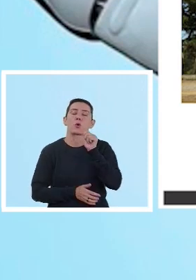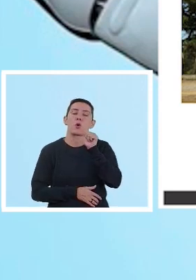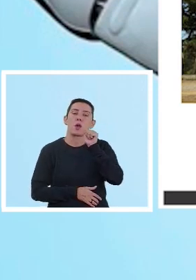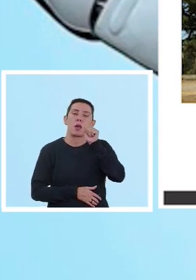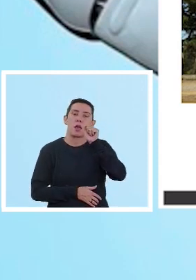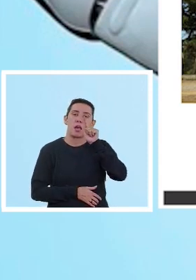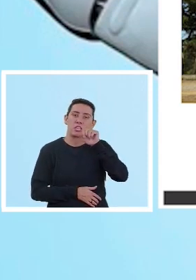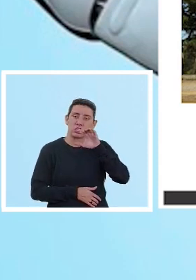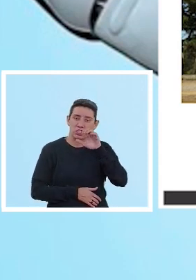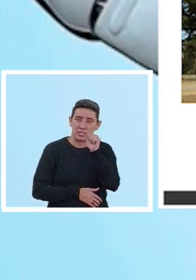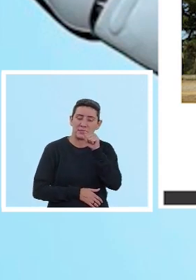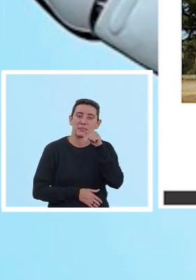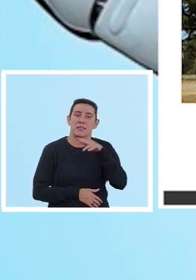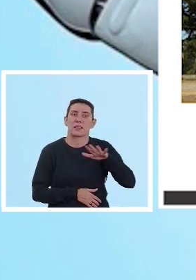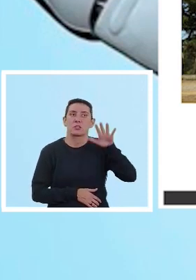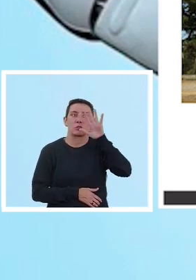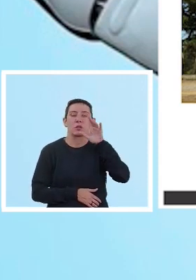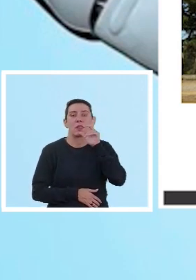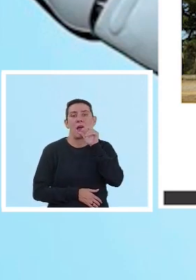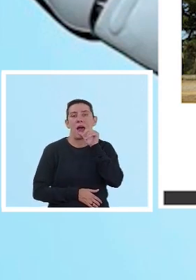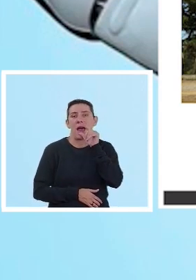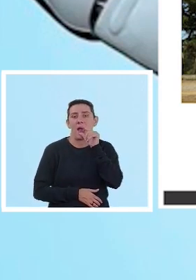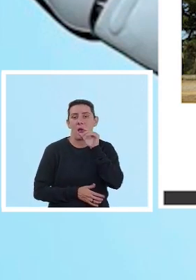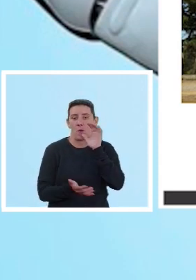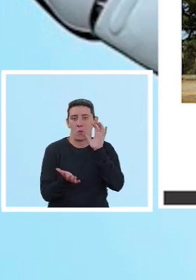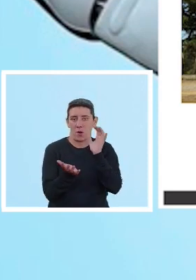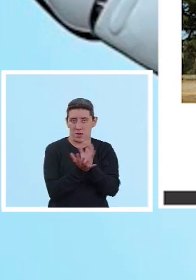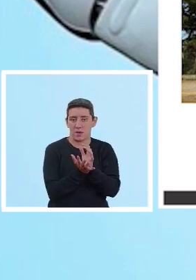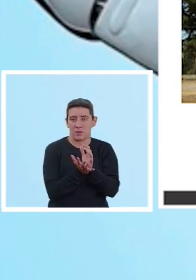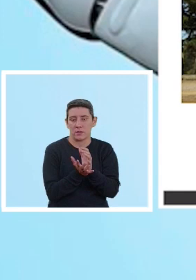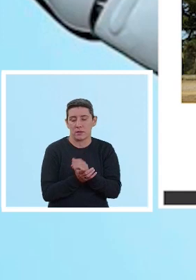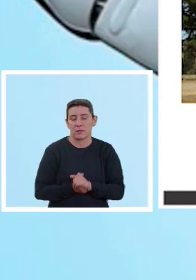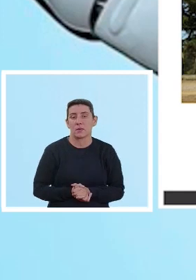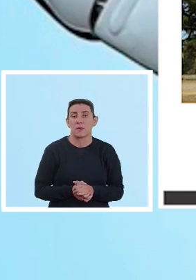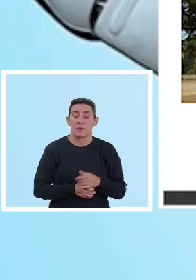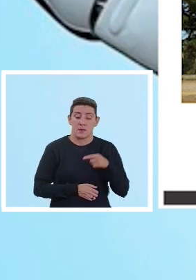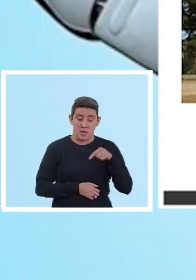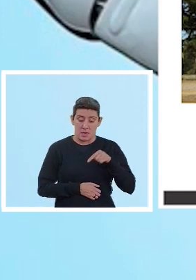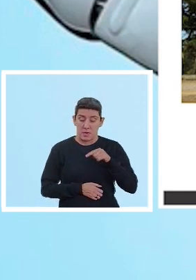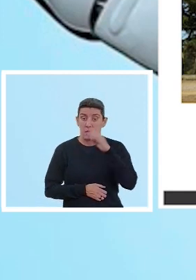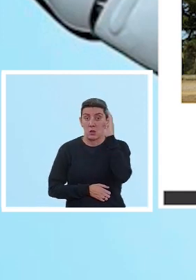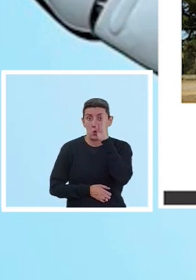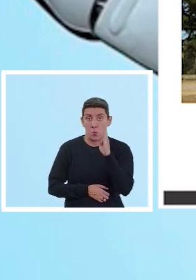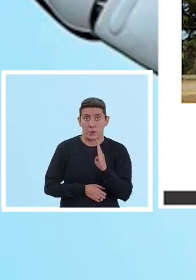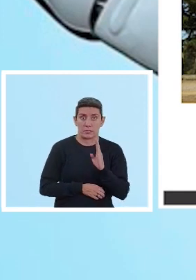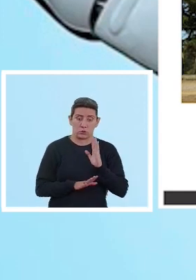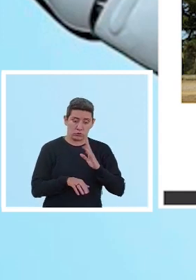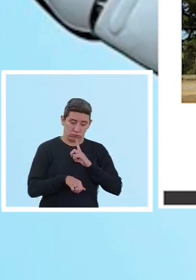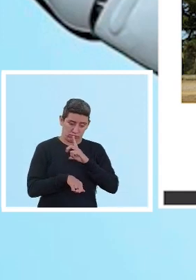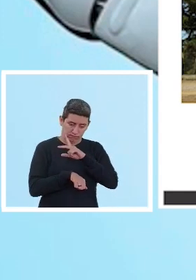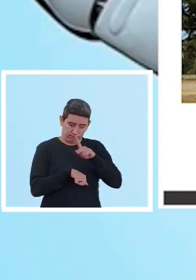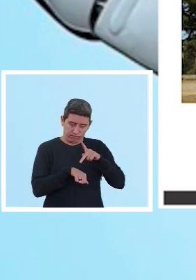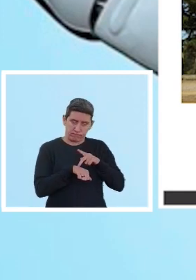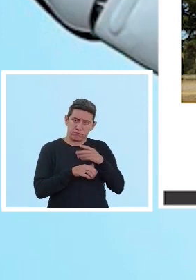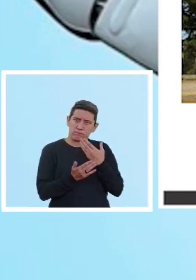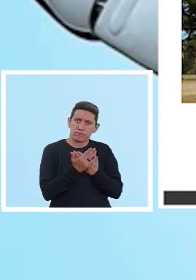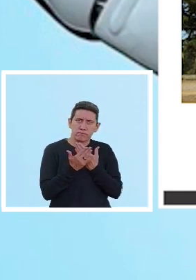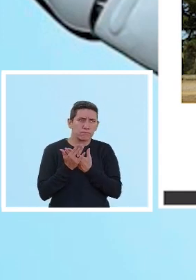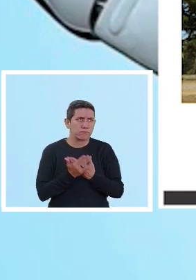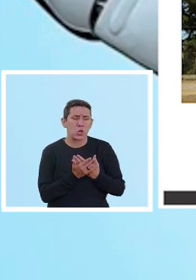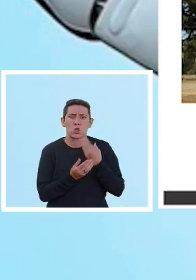como se fosse o Oscar das Águas no país né o pessoal dos recursos hídricos